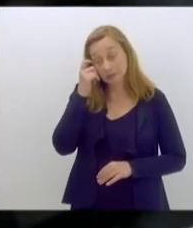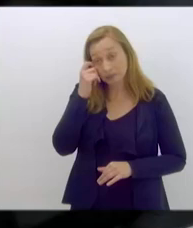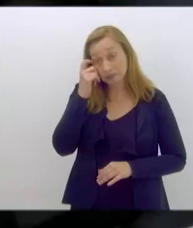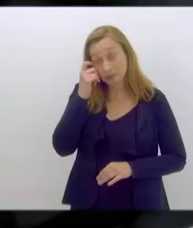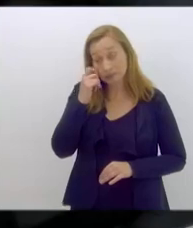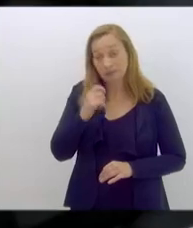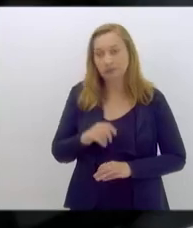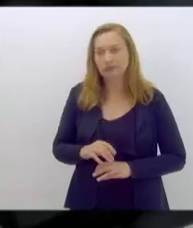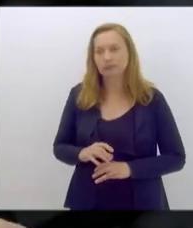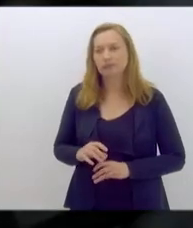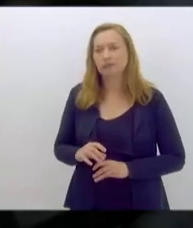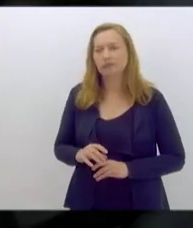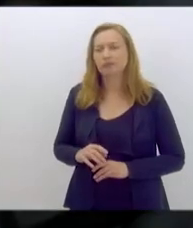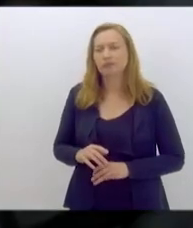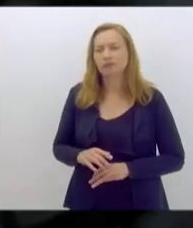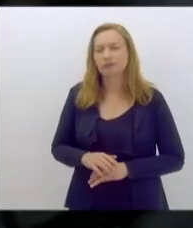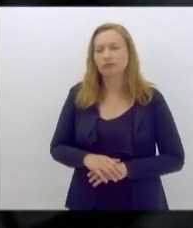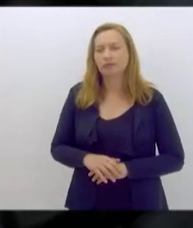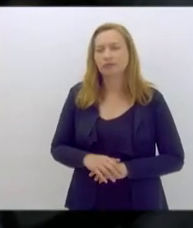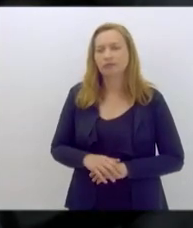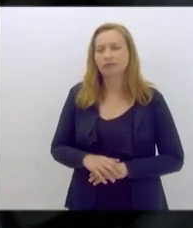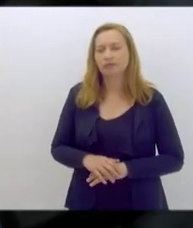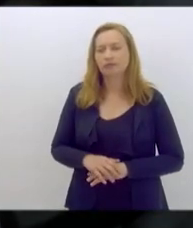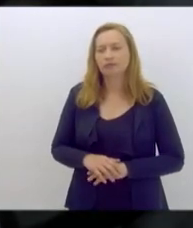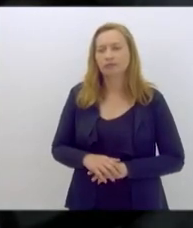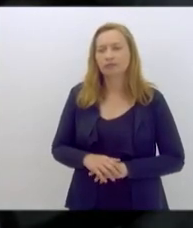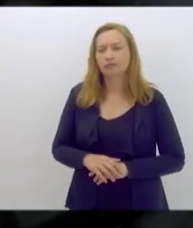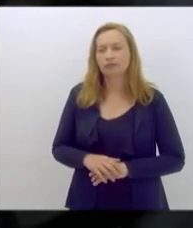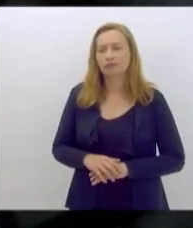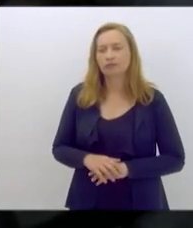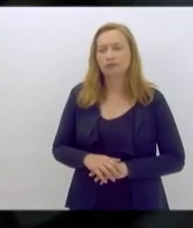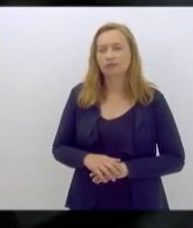Então eu acho que eu falei também da Receita aqui